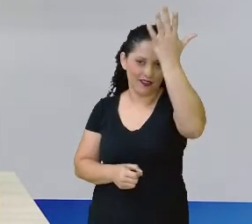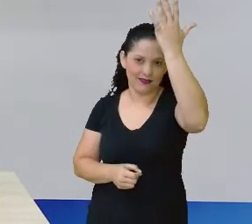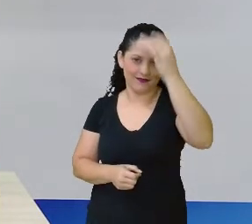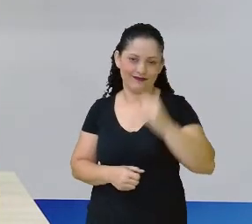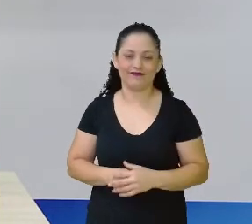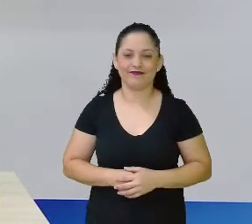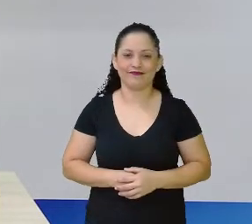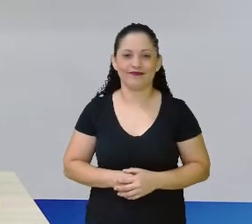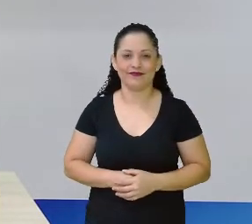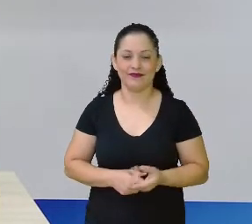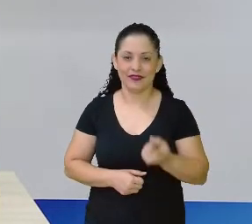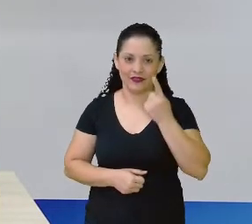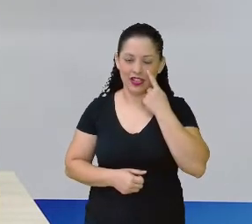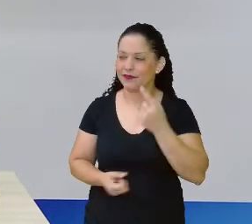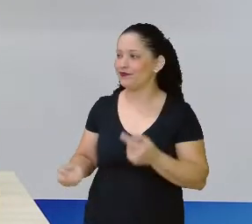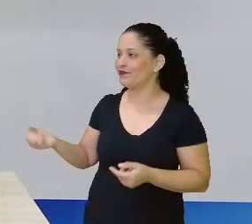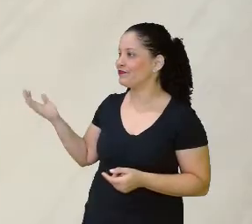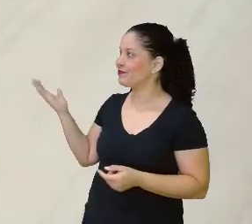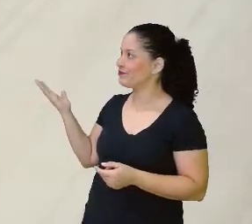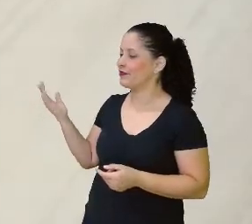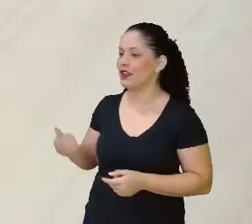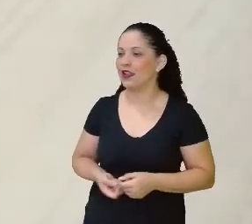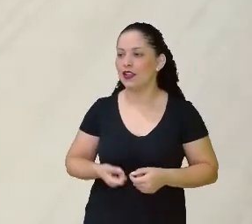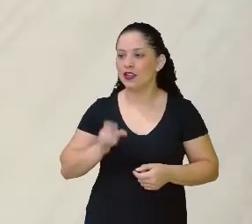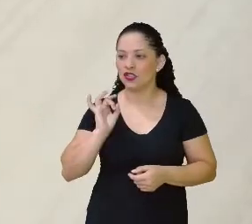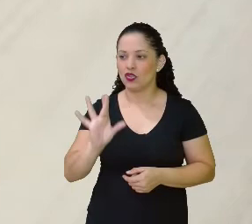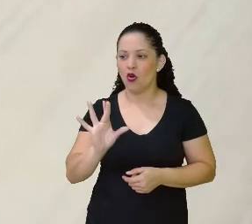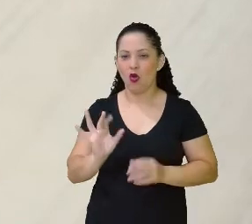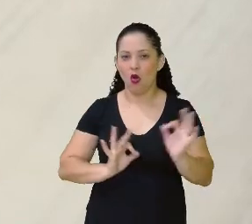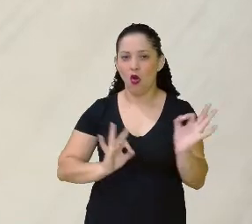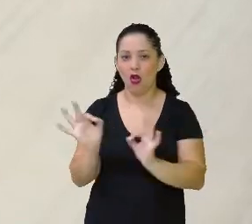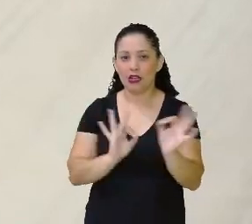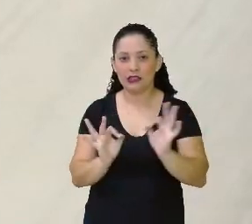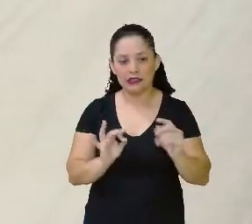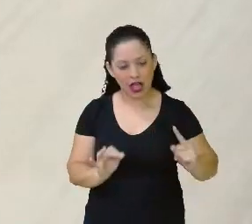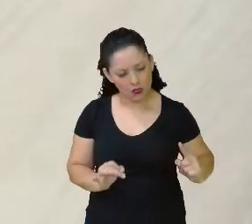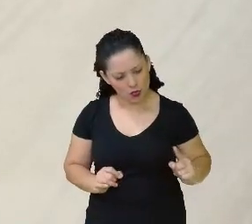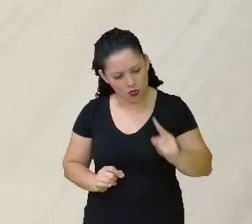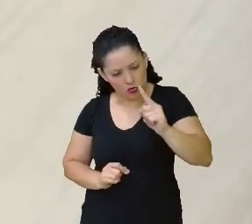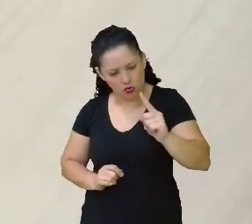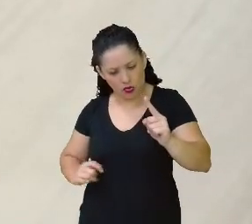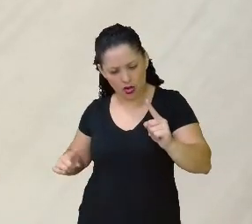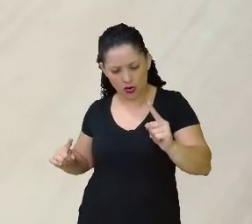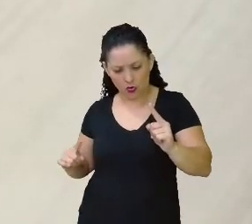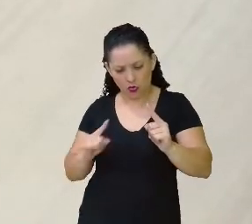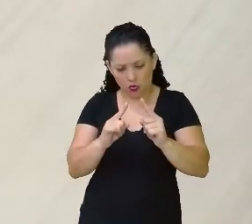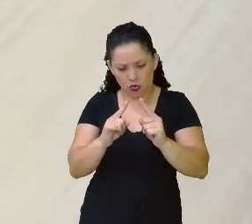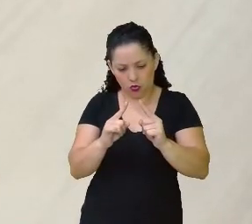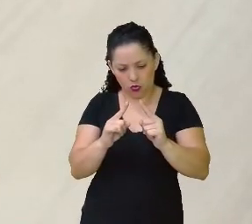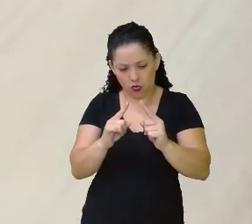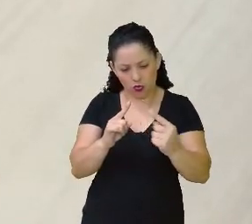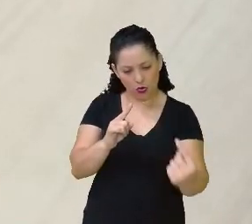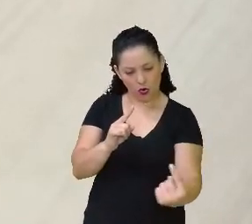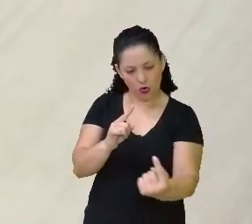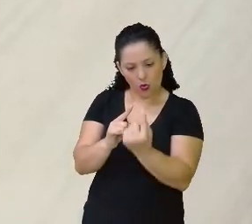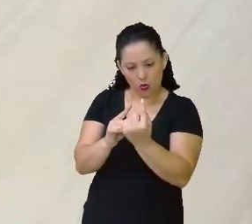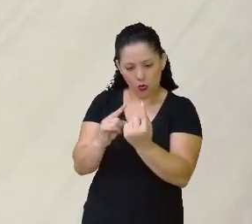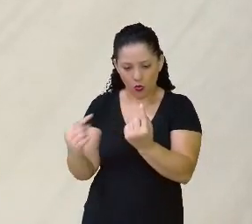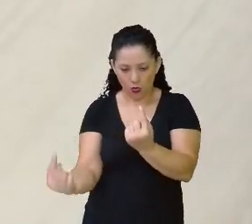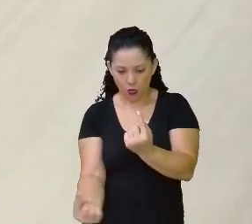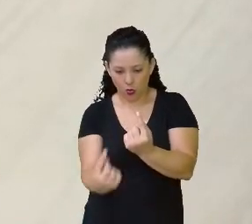Olha, eu preciso montar os meus palitos de uma forma que os vértices